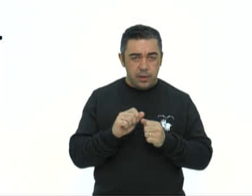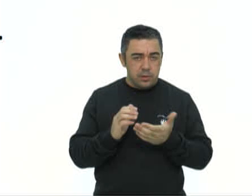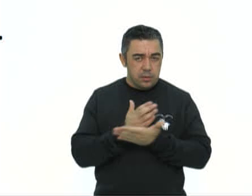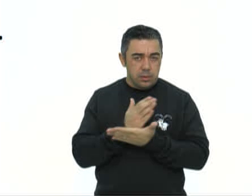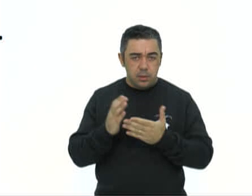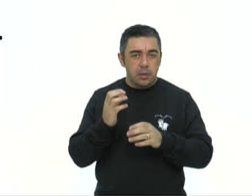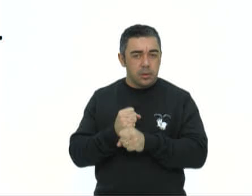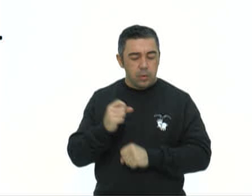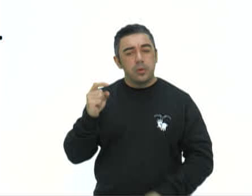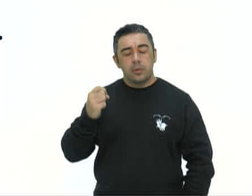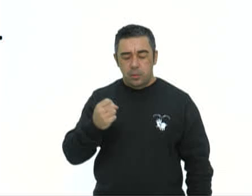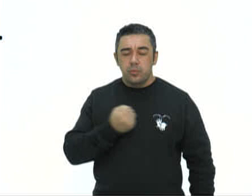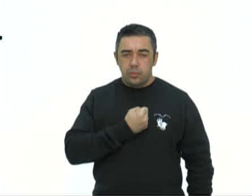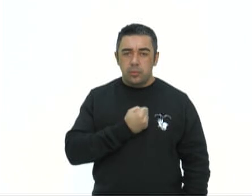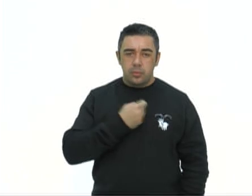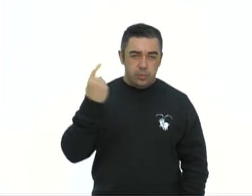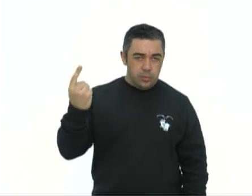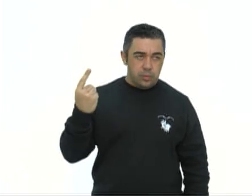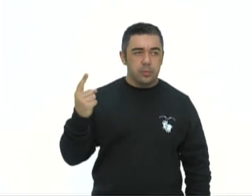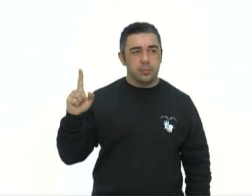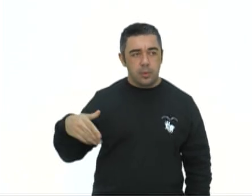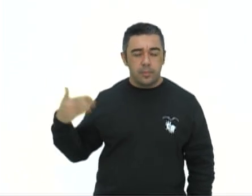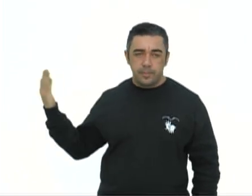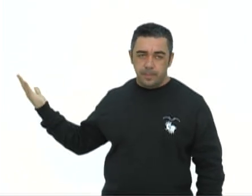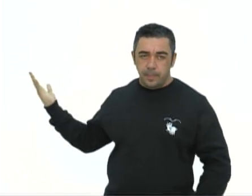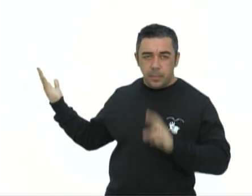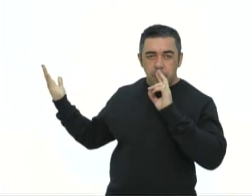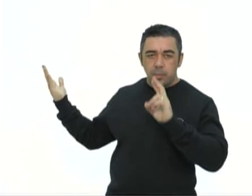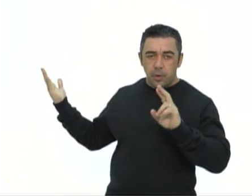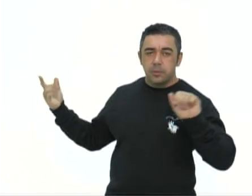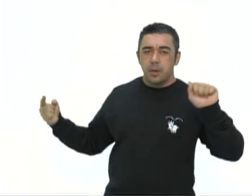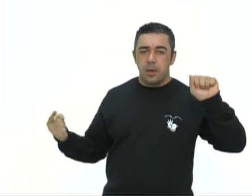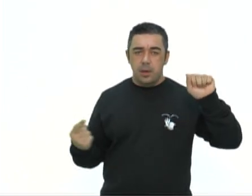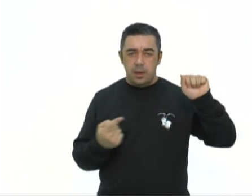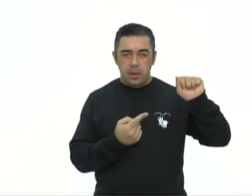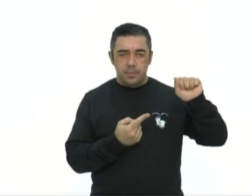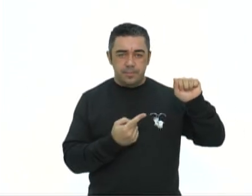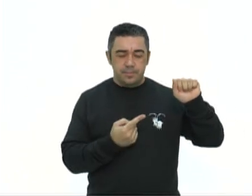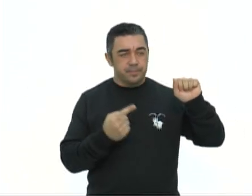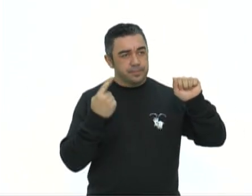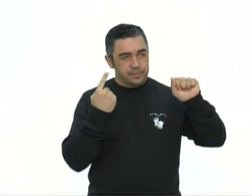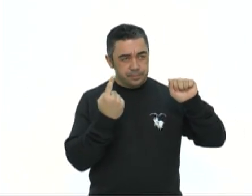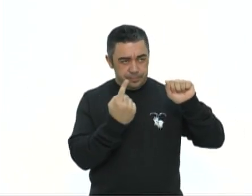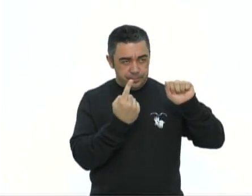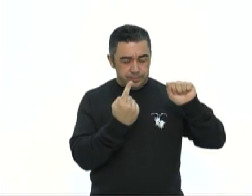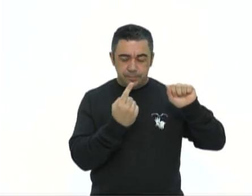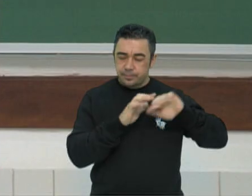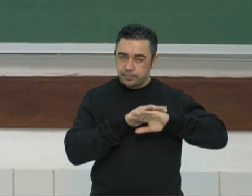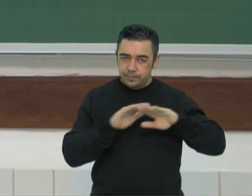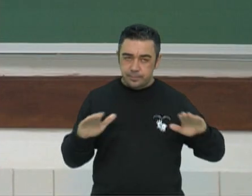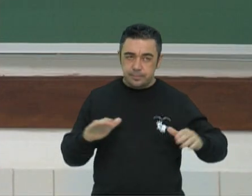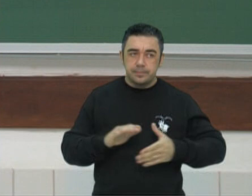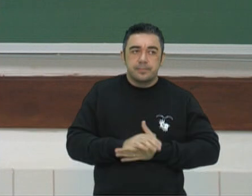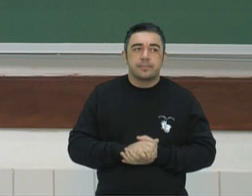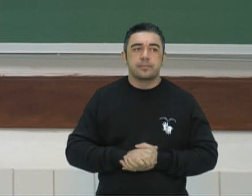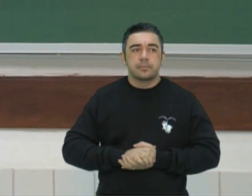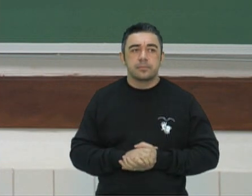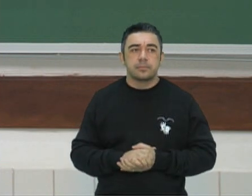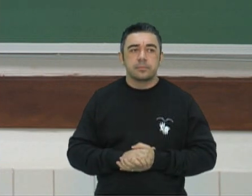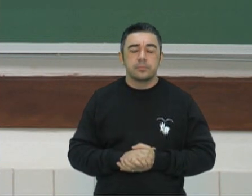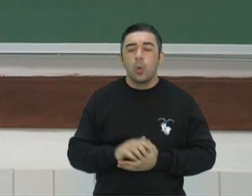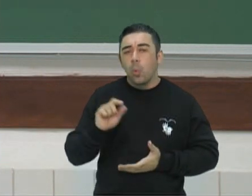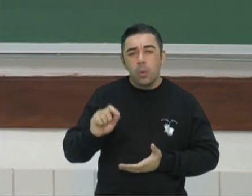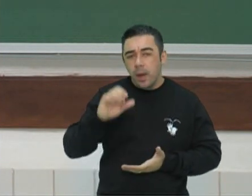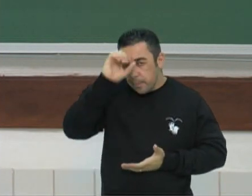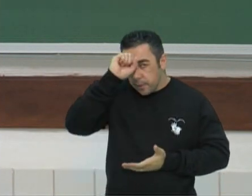ali, deu obesidade 1. Então, está correto apenas a 1, letra A. O